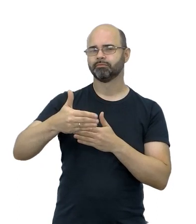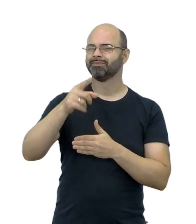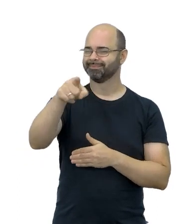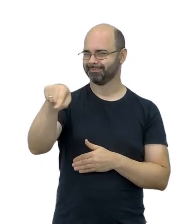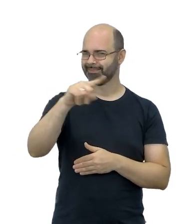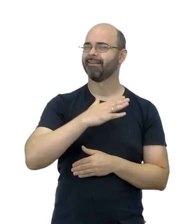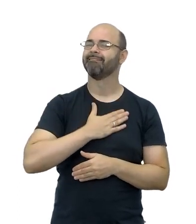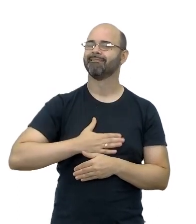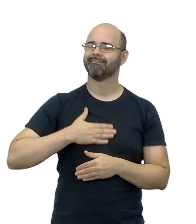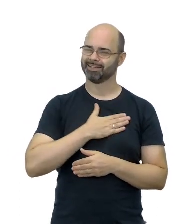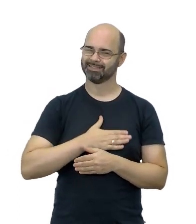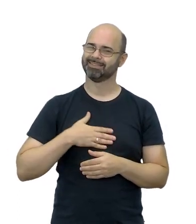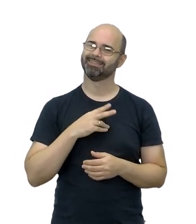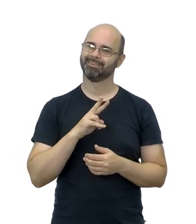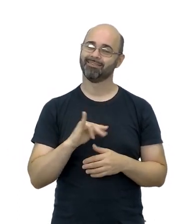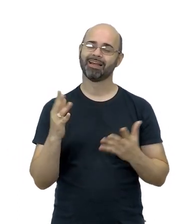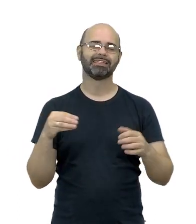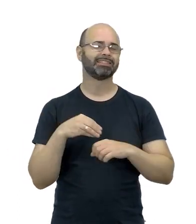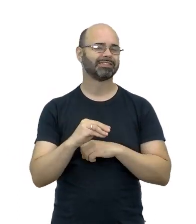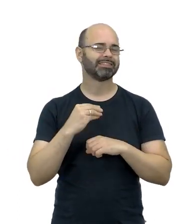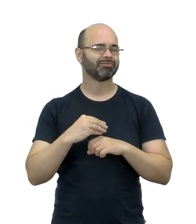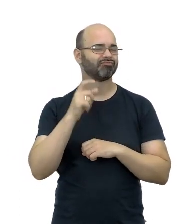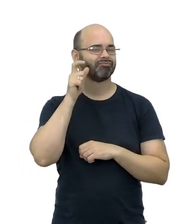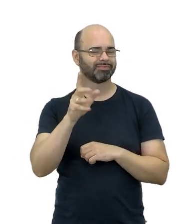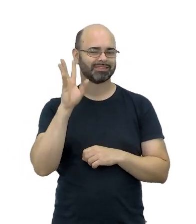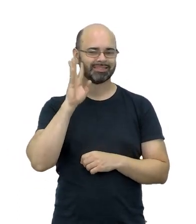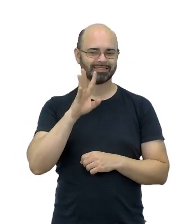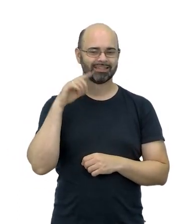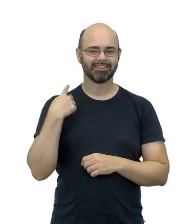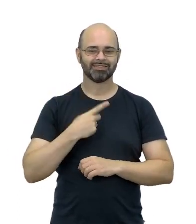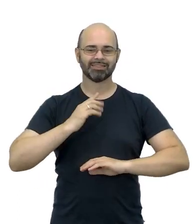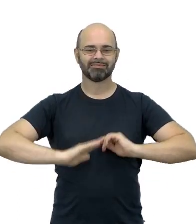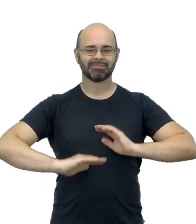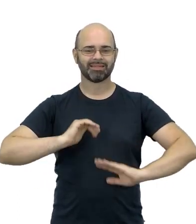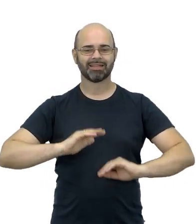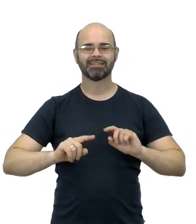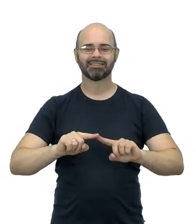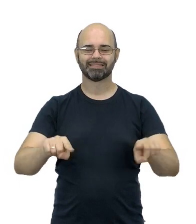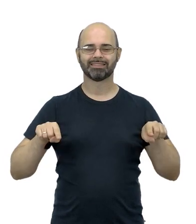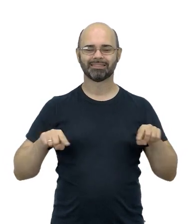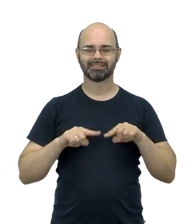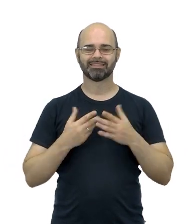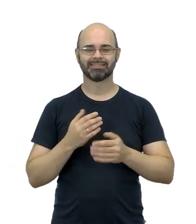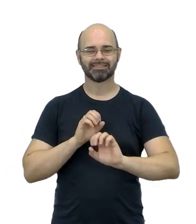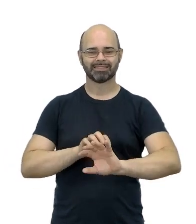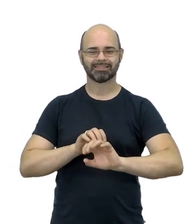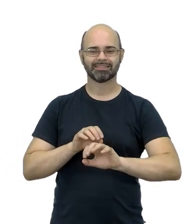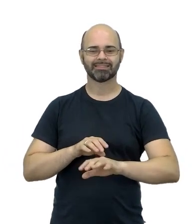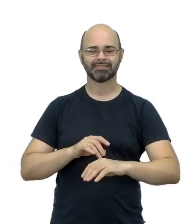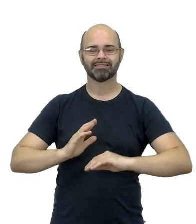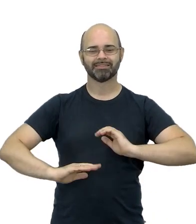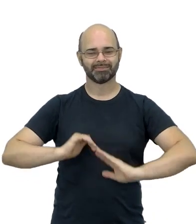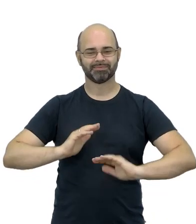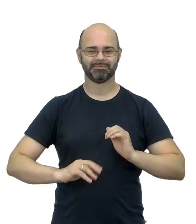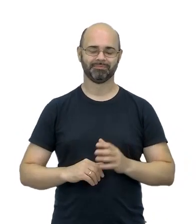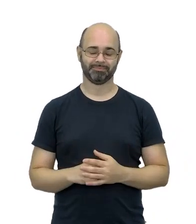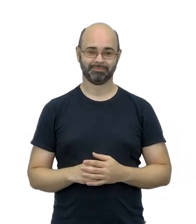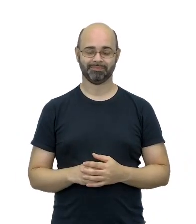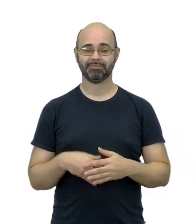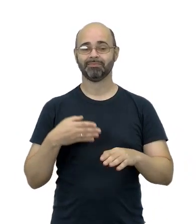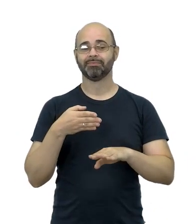São várias dicas bem legais para nós colocarmos em prática na sala de aula. Acessando aí as